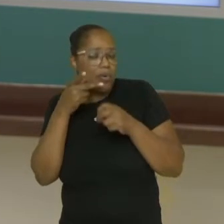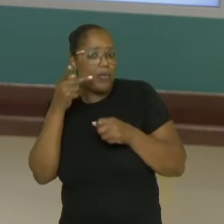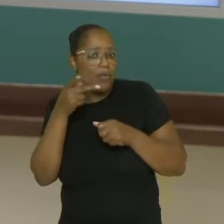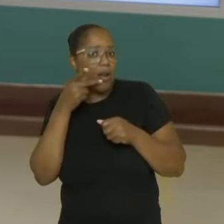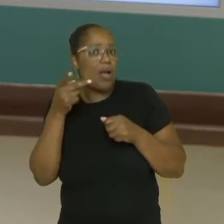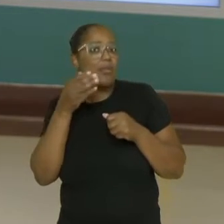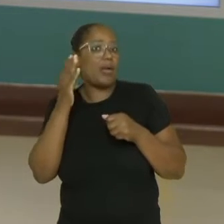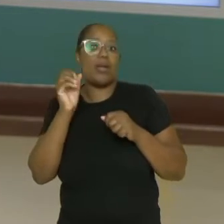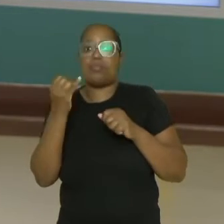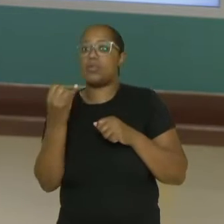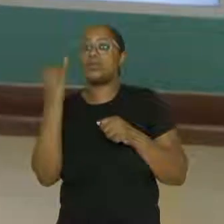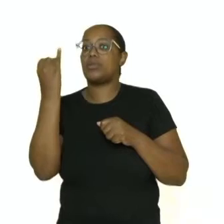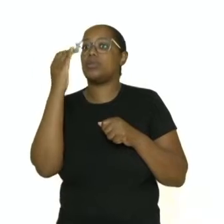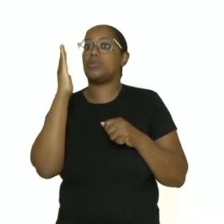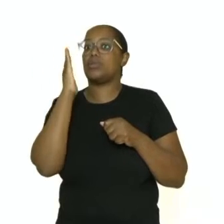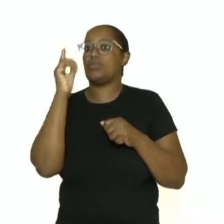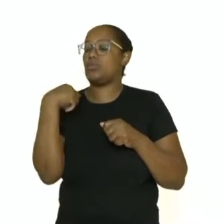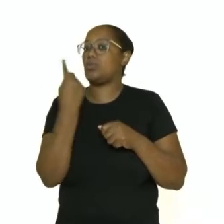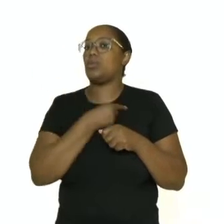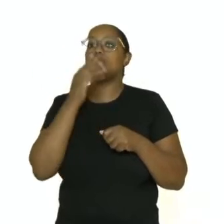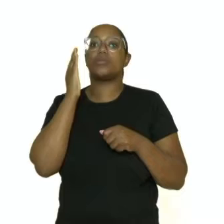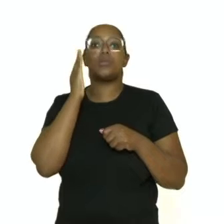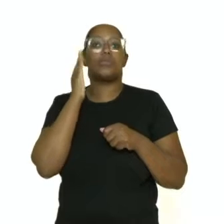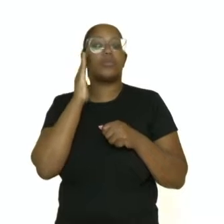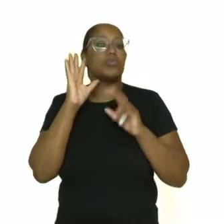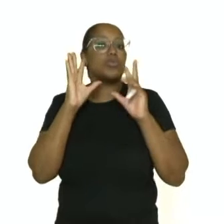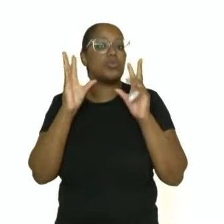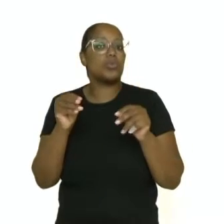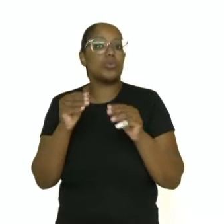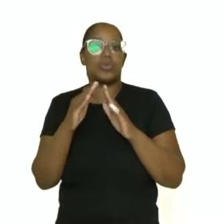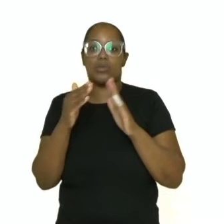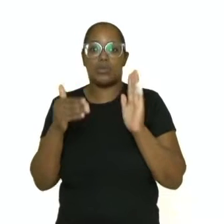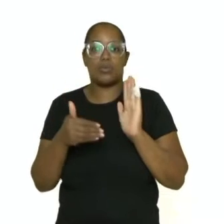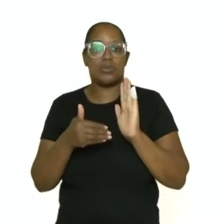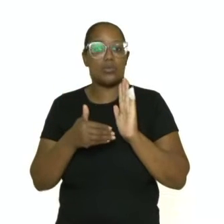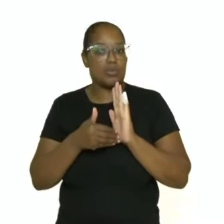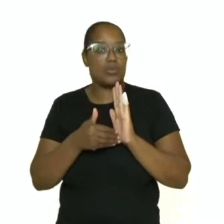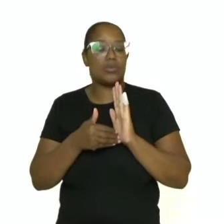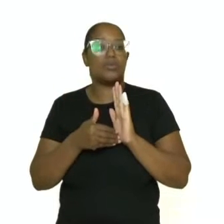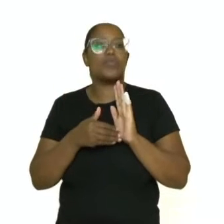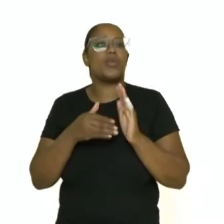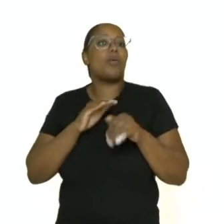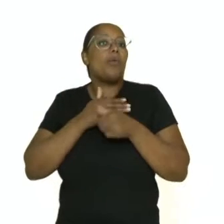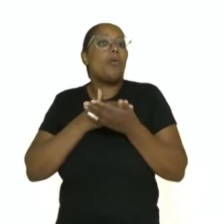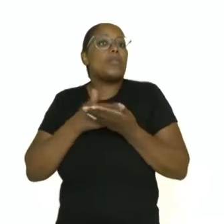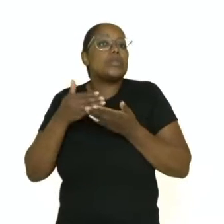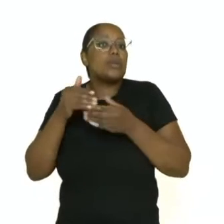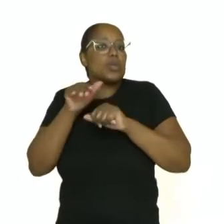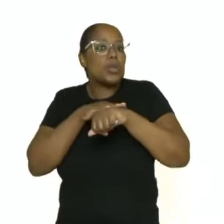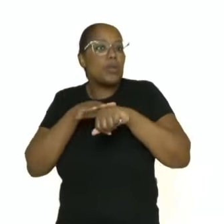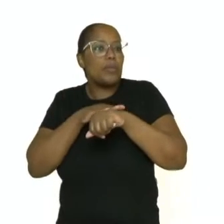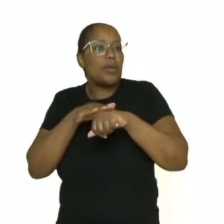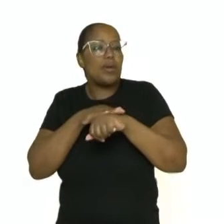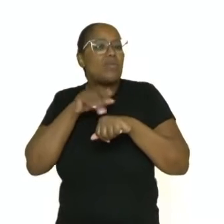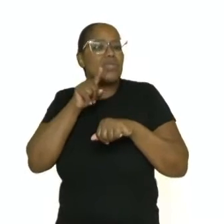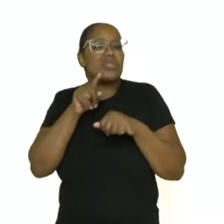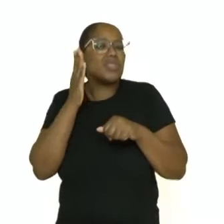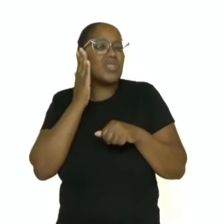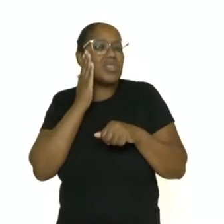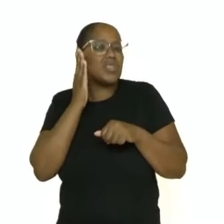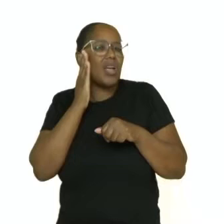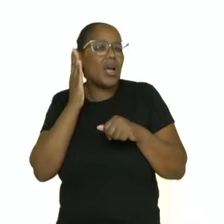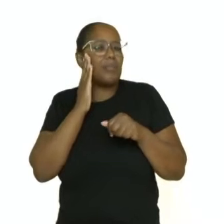saibamos disso. Vamos seguir então. Começando a nossa conversa. Você sabe identificar o sujeito